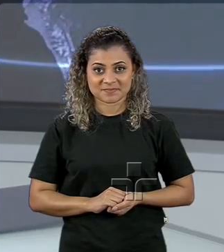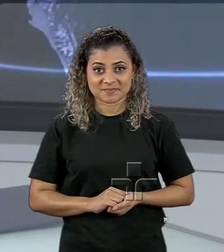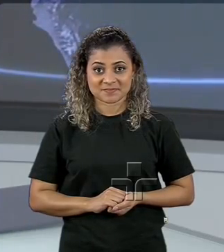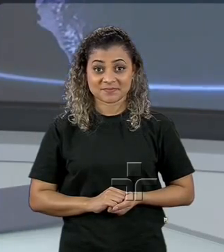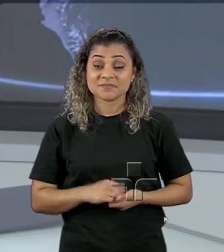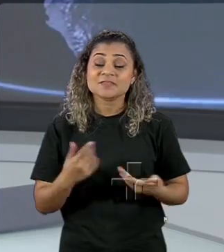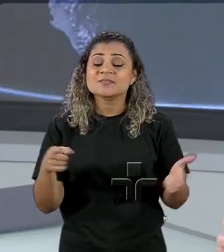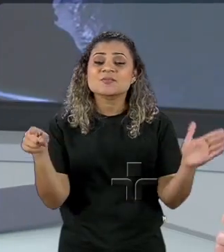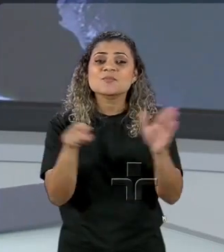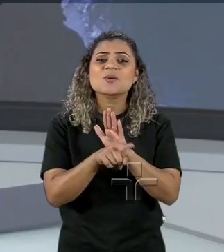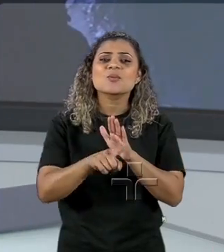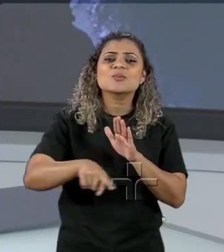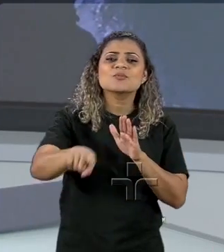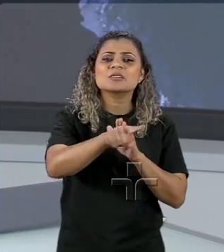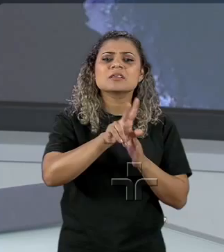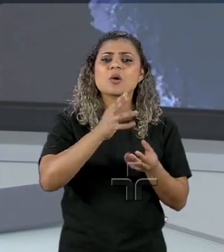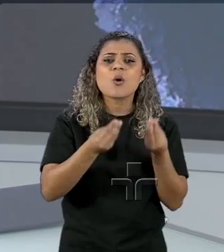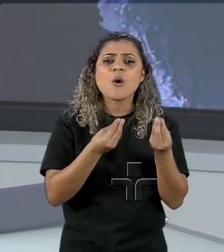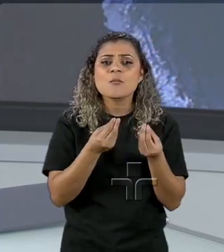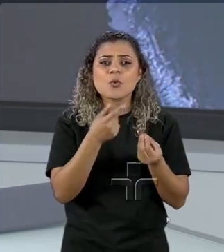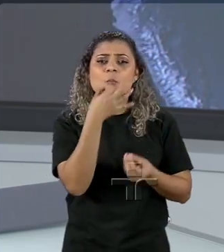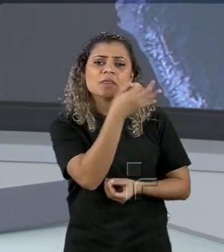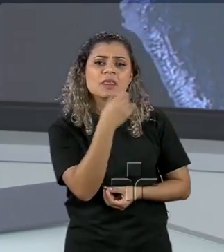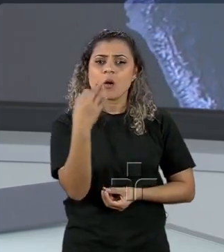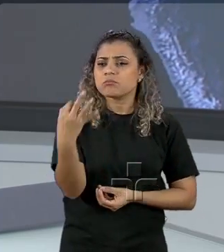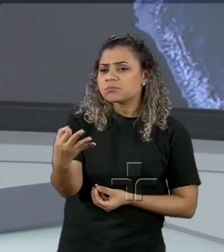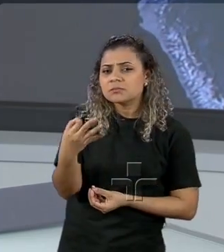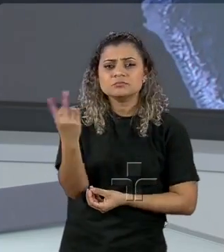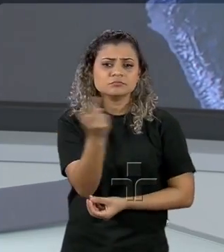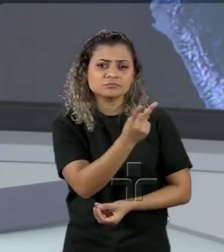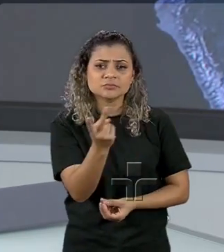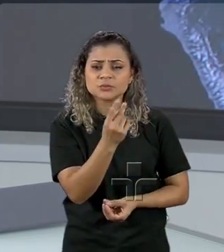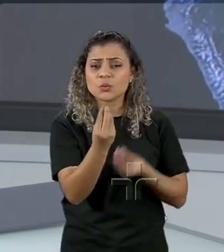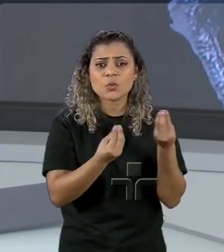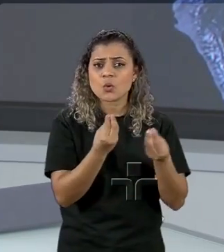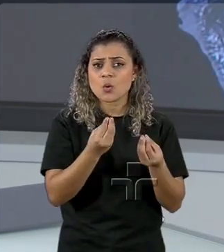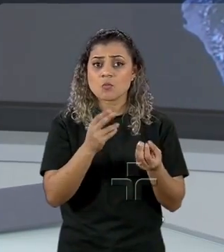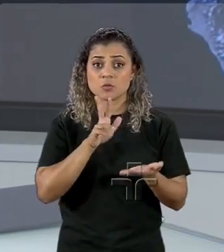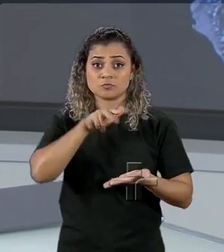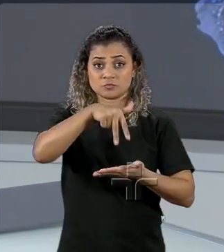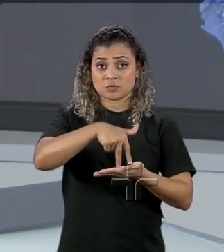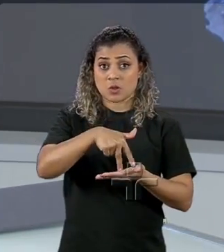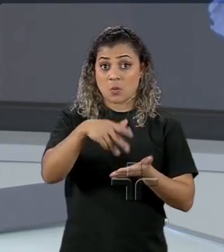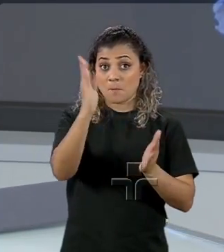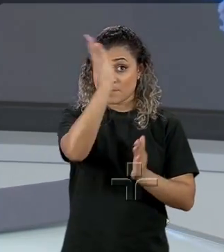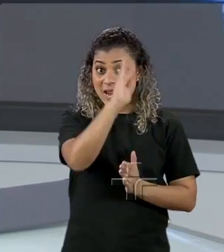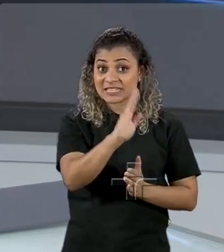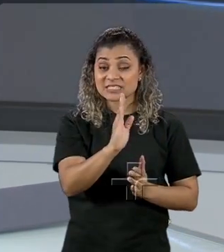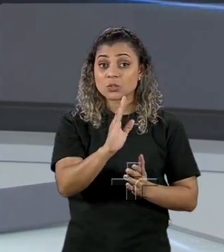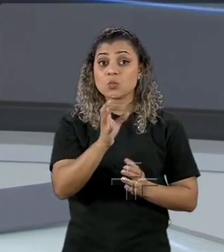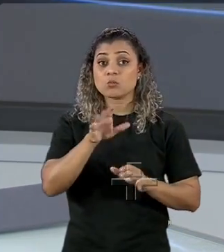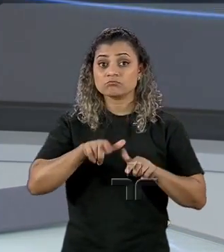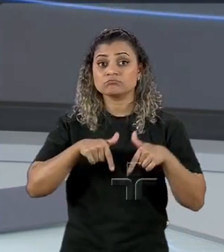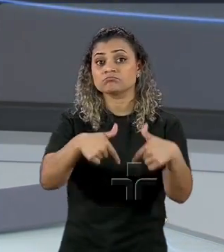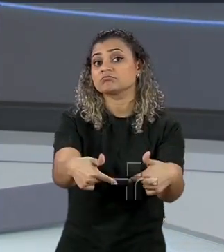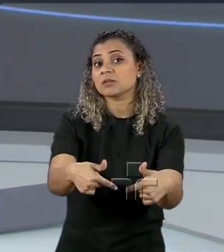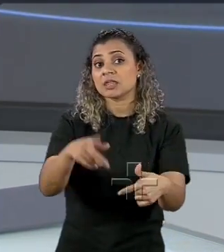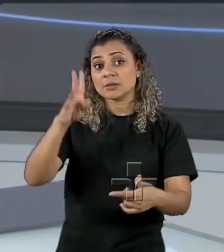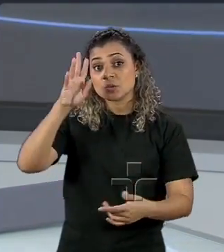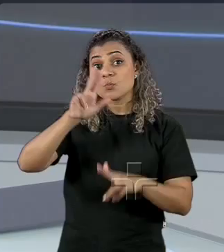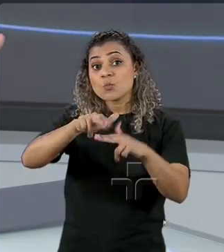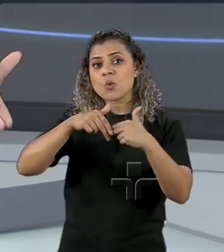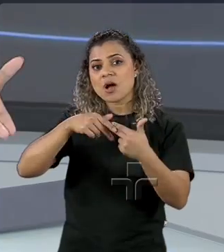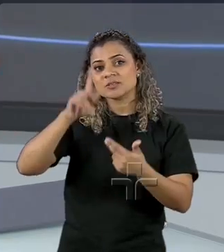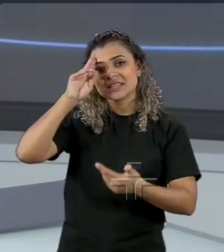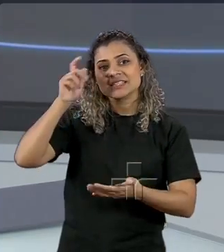Eu pergunto sobre a posição de vocês, a forma como vocês enxergam o posicionamento brasileiro em relação a esses problemas recentes migratórios. A